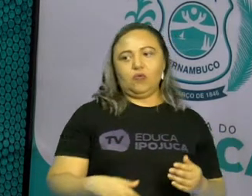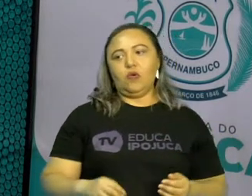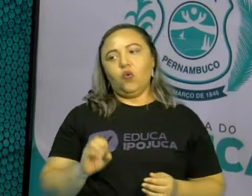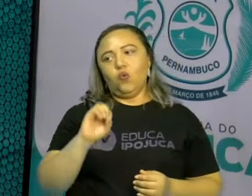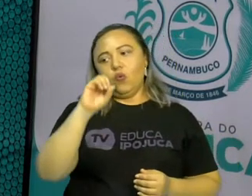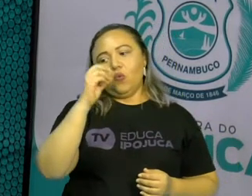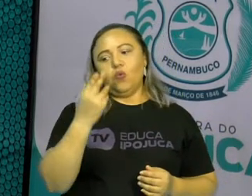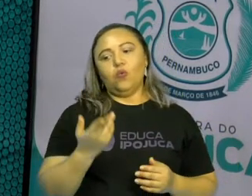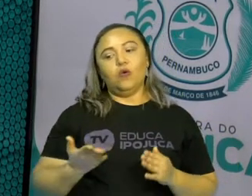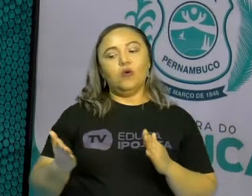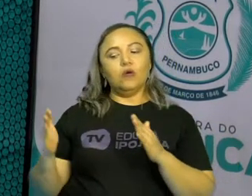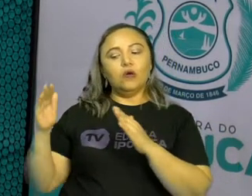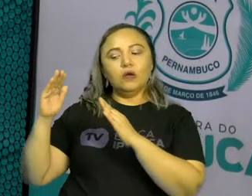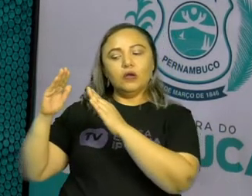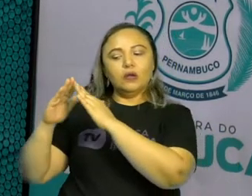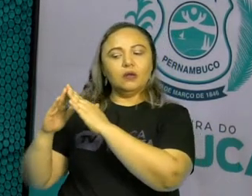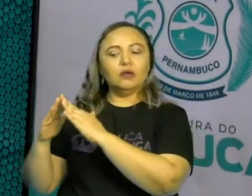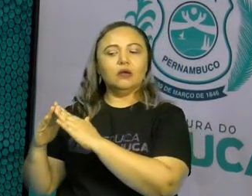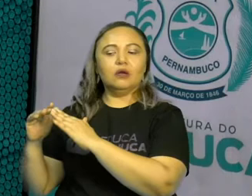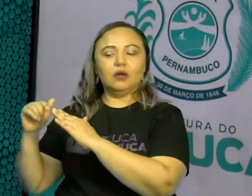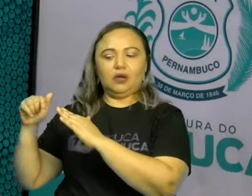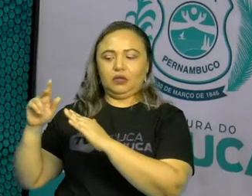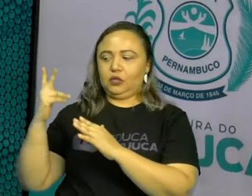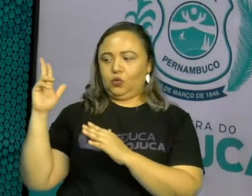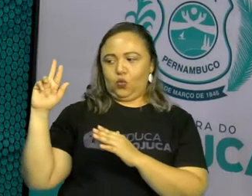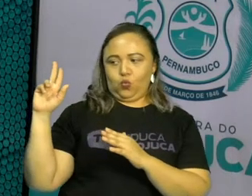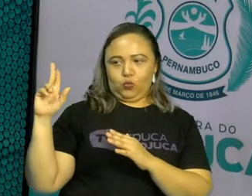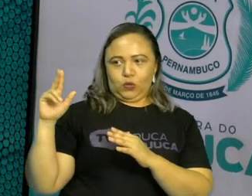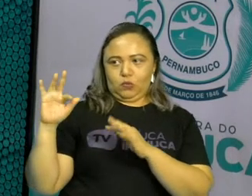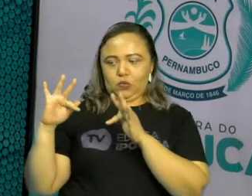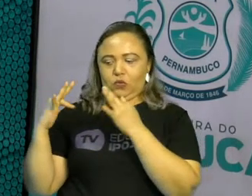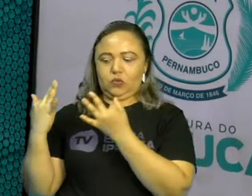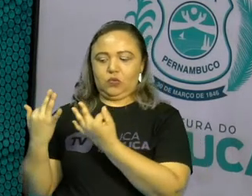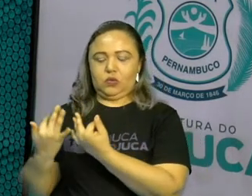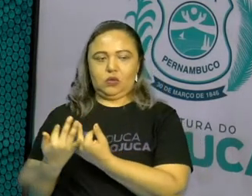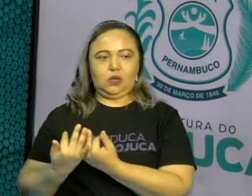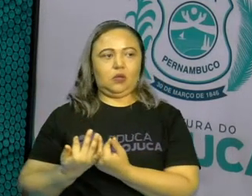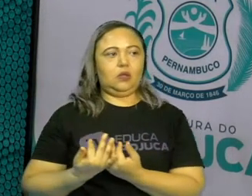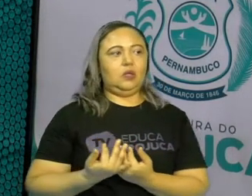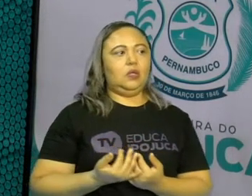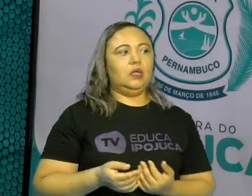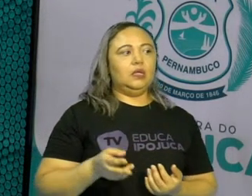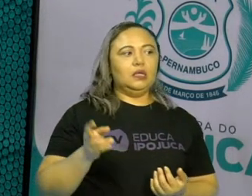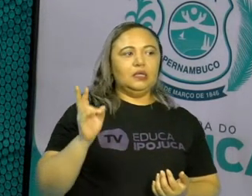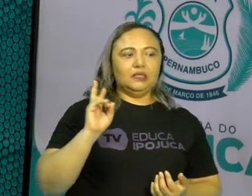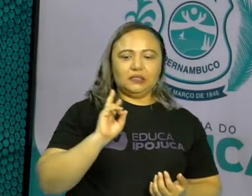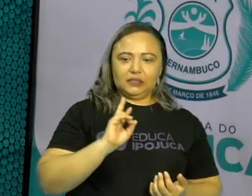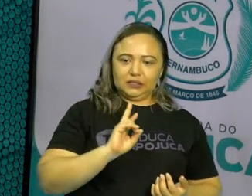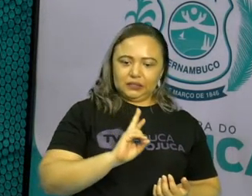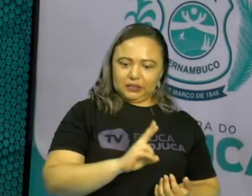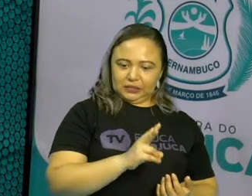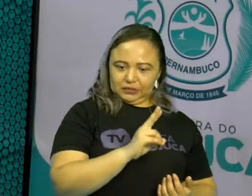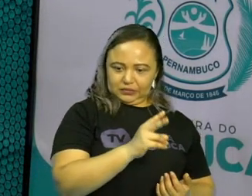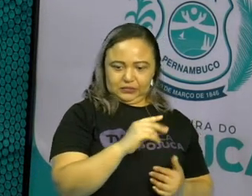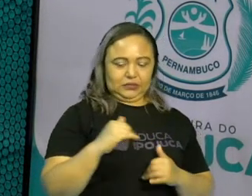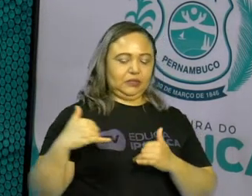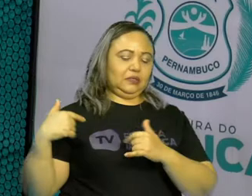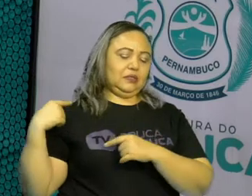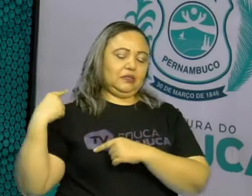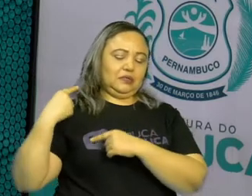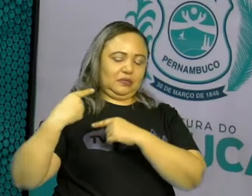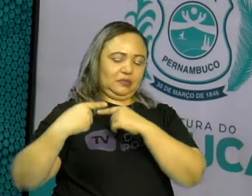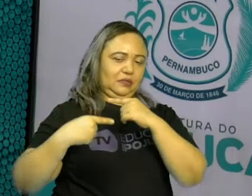os nossos irmãos e familiares. Lembrando que elas são sempre repassadas